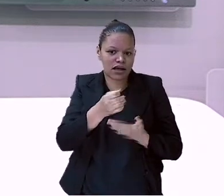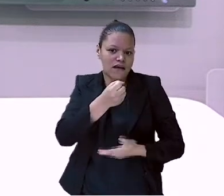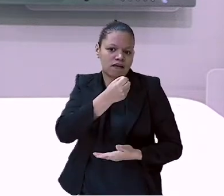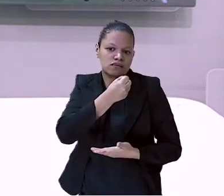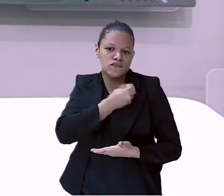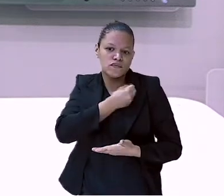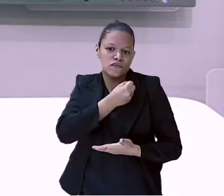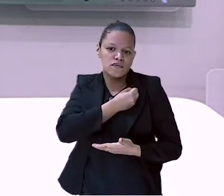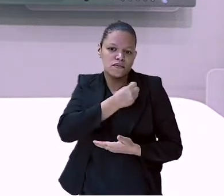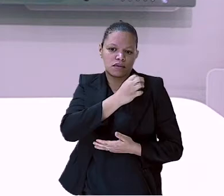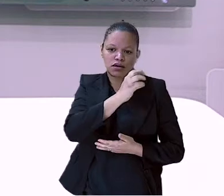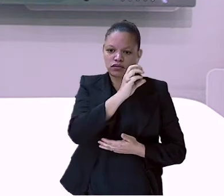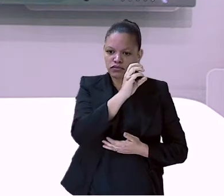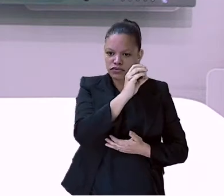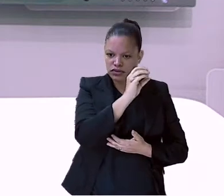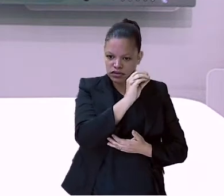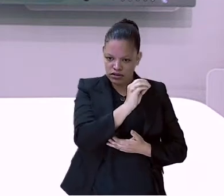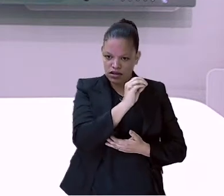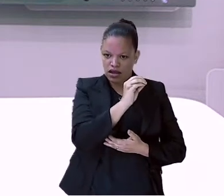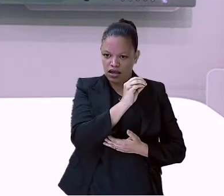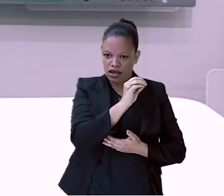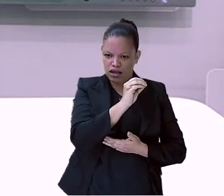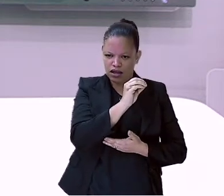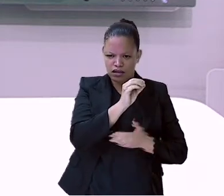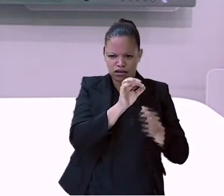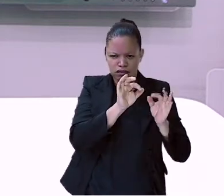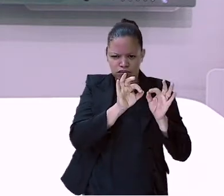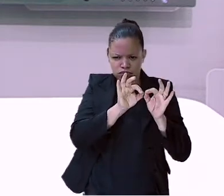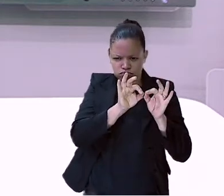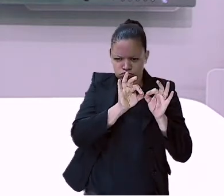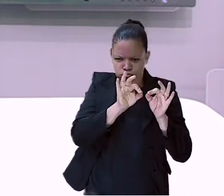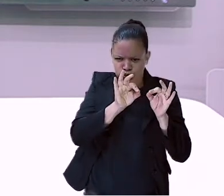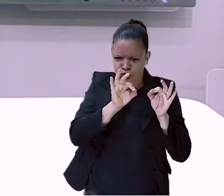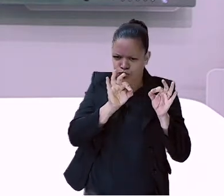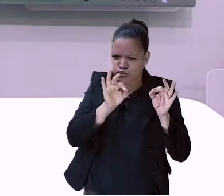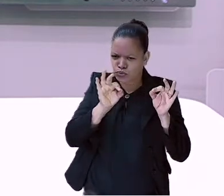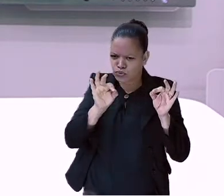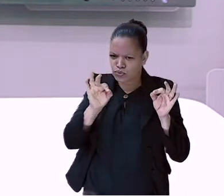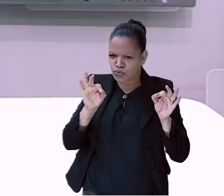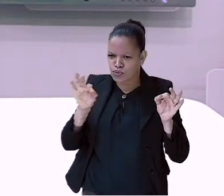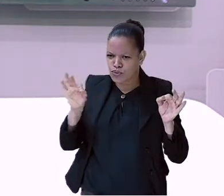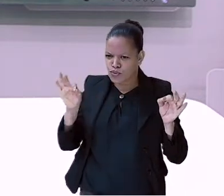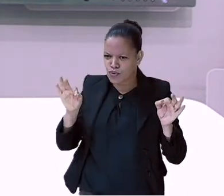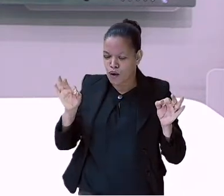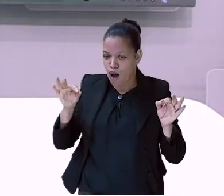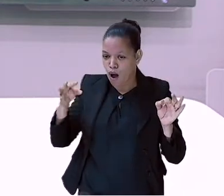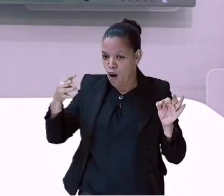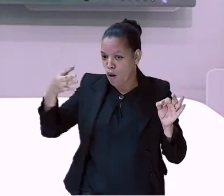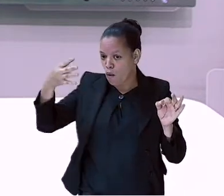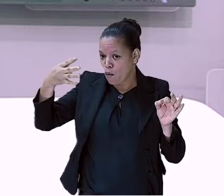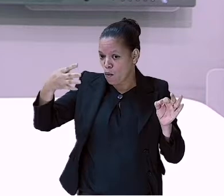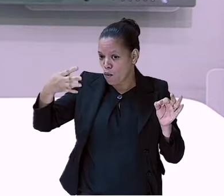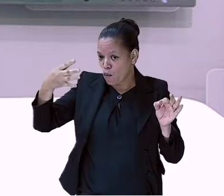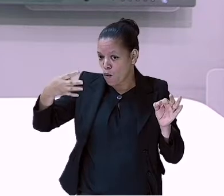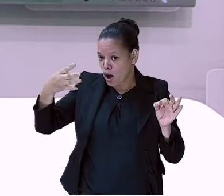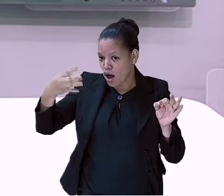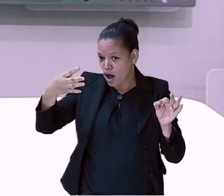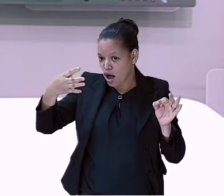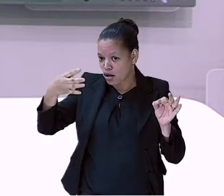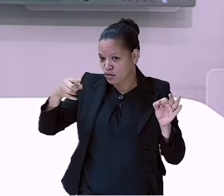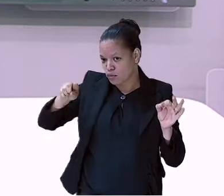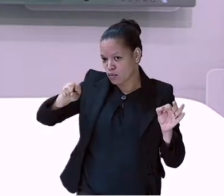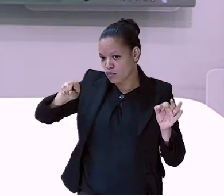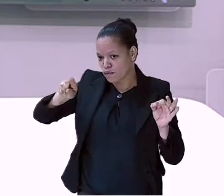4 somente 2 risquinhos. Ah, então são 4 centímetros e 2